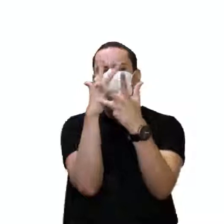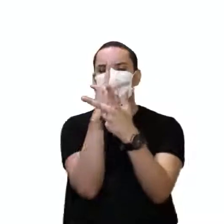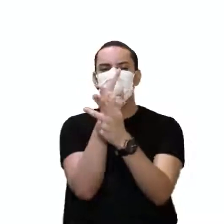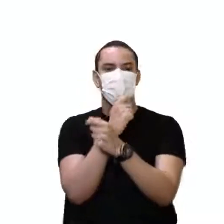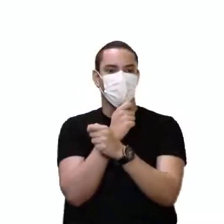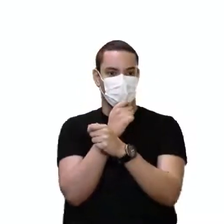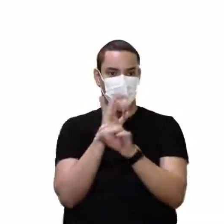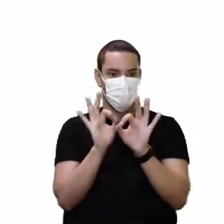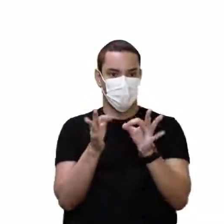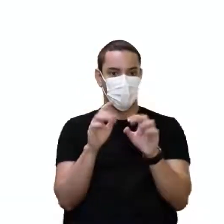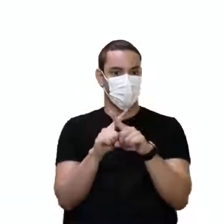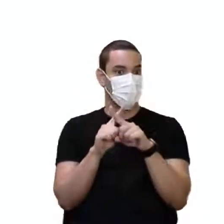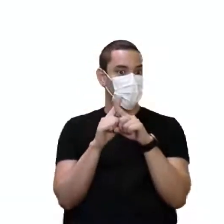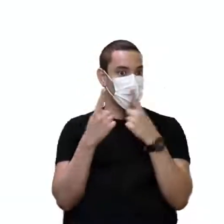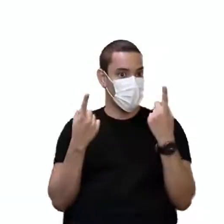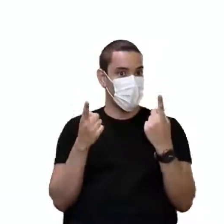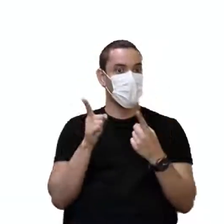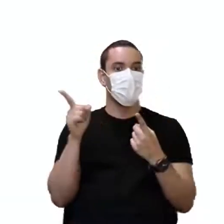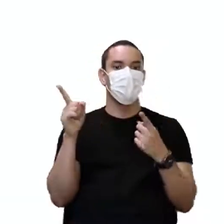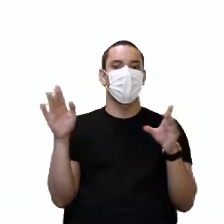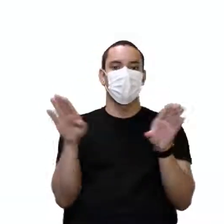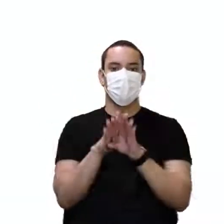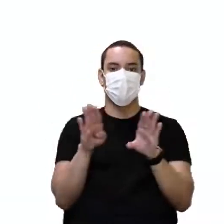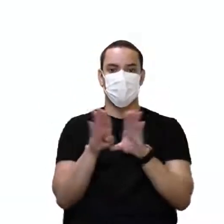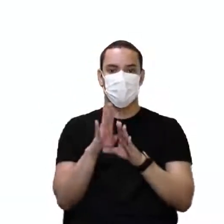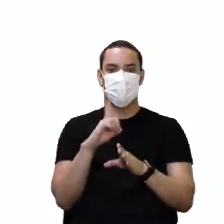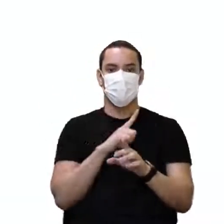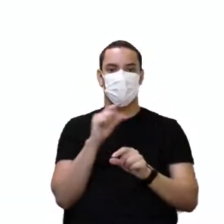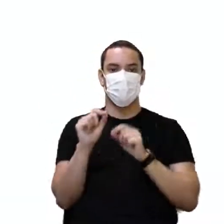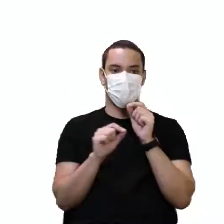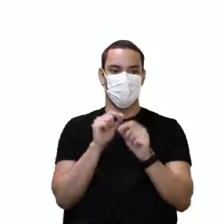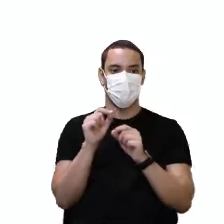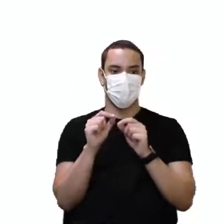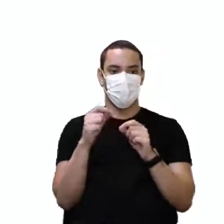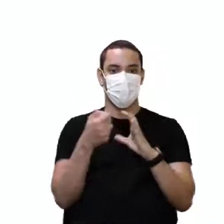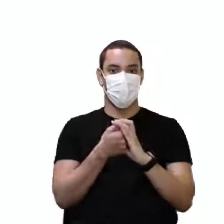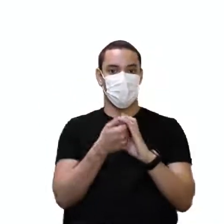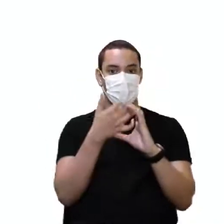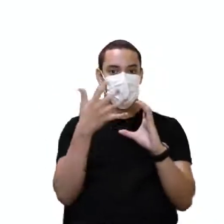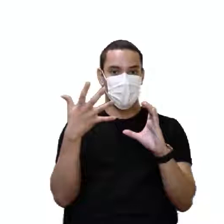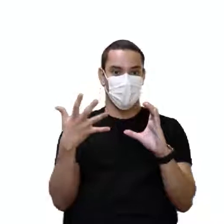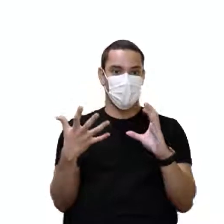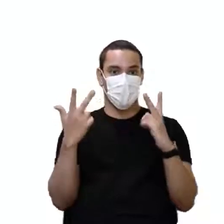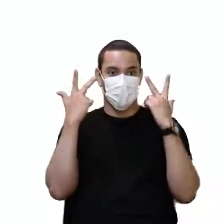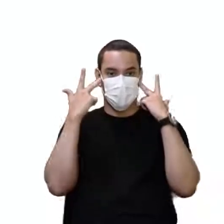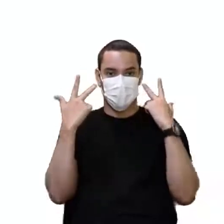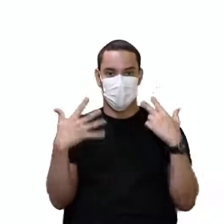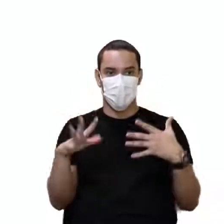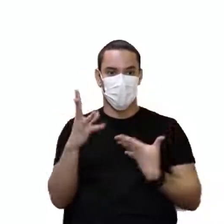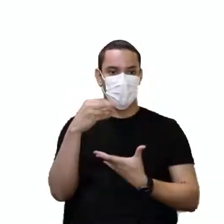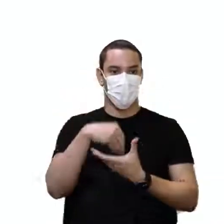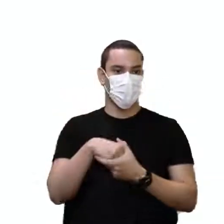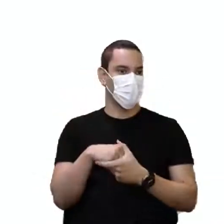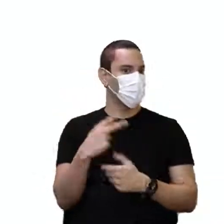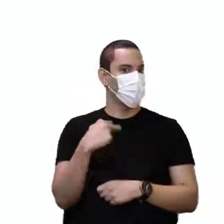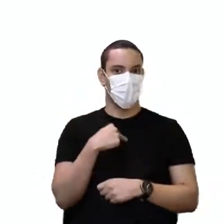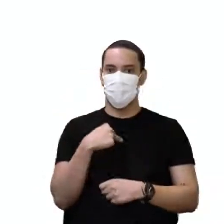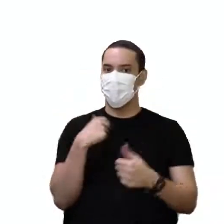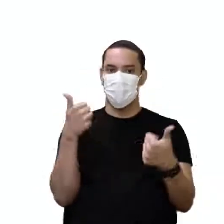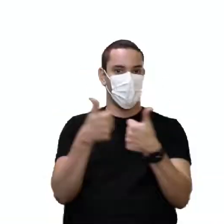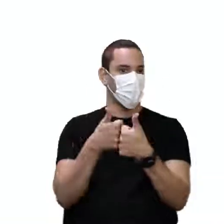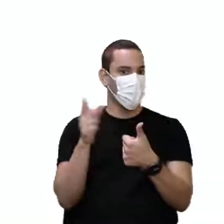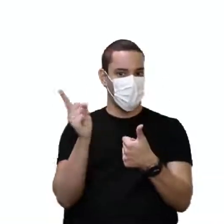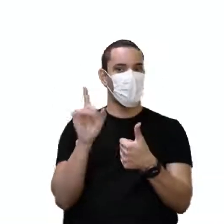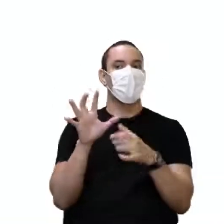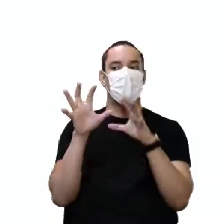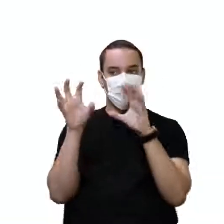fato. Mas apresentam também a sua característica natural, do seu instinto, né? Então não pode chegar muito perto não, porque